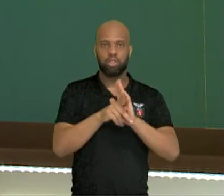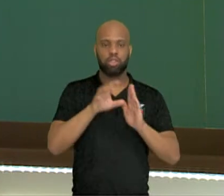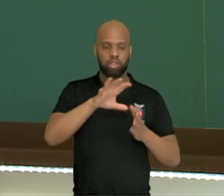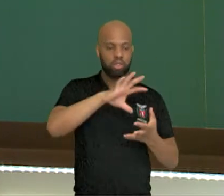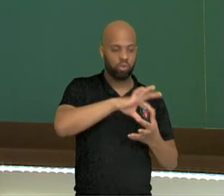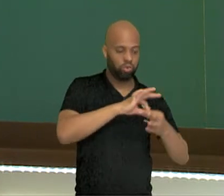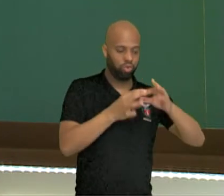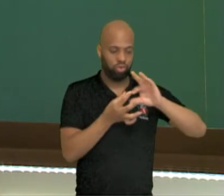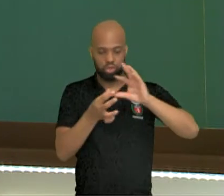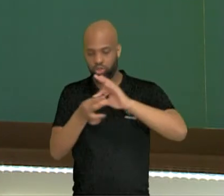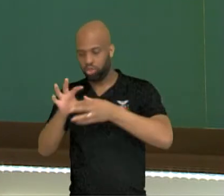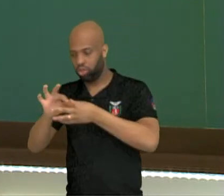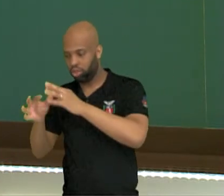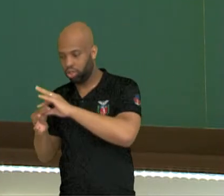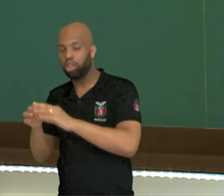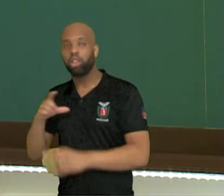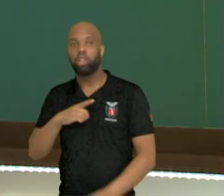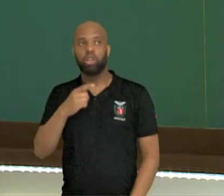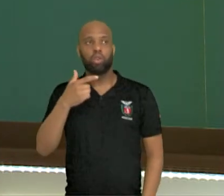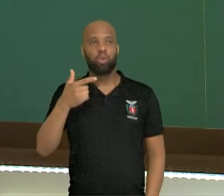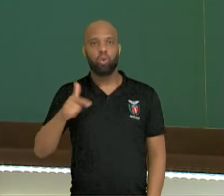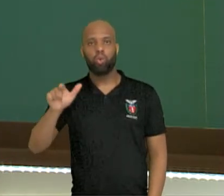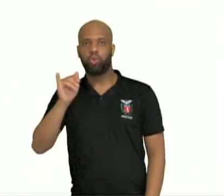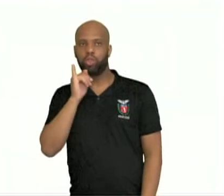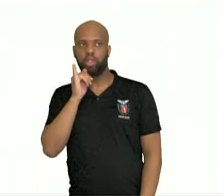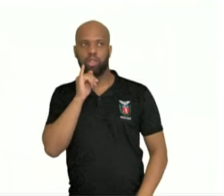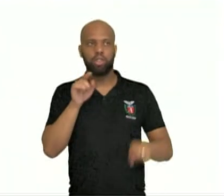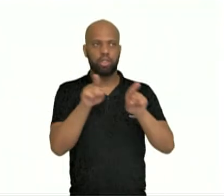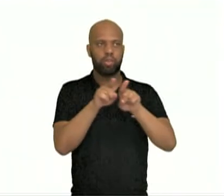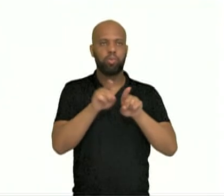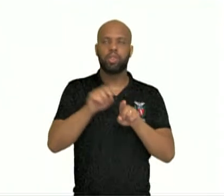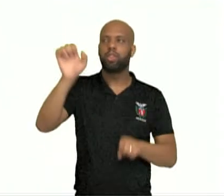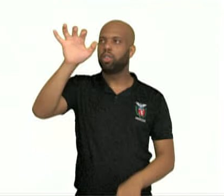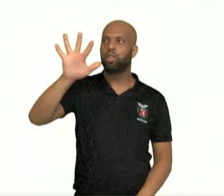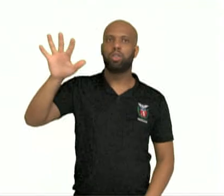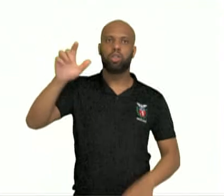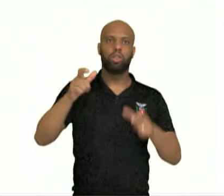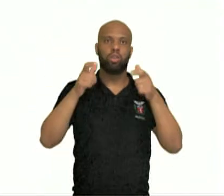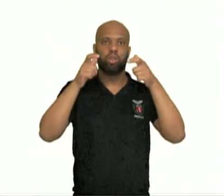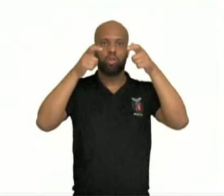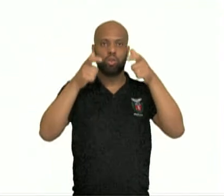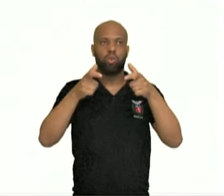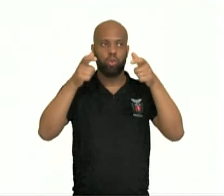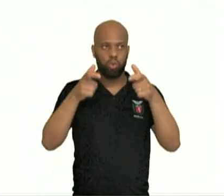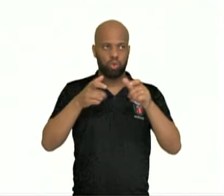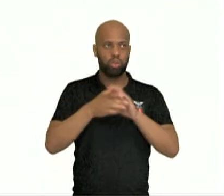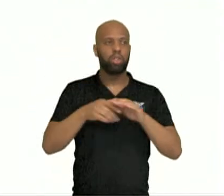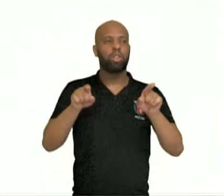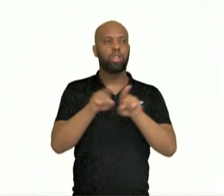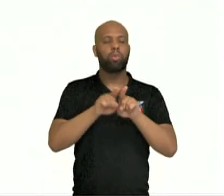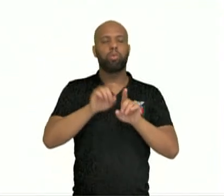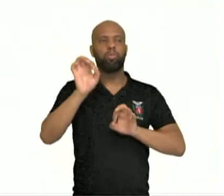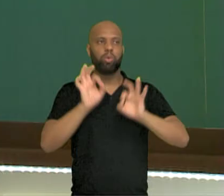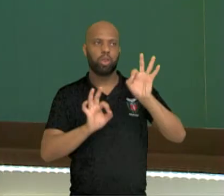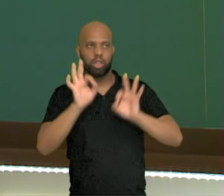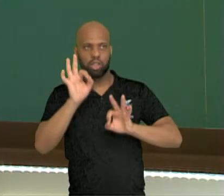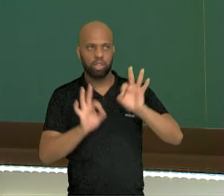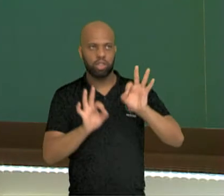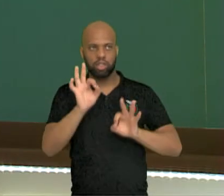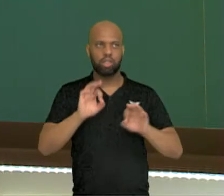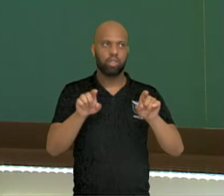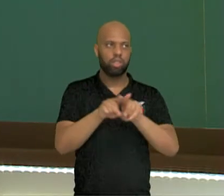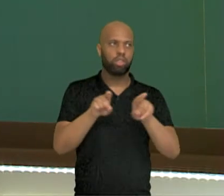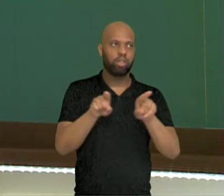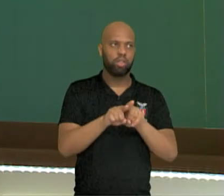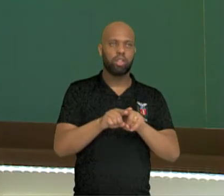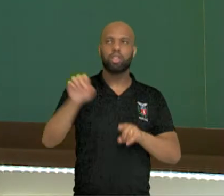E aí nós temos outro exemplo ali que é a Europa, então, localização da Europa, e aí a distribuição aqui, a divisão